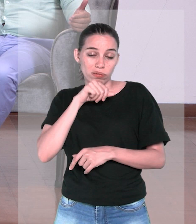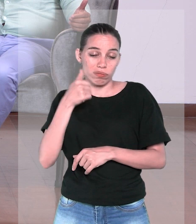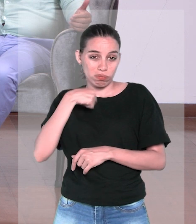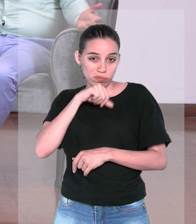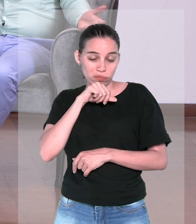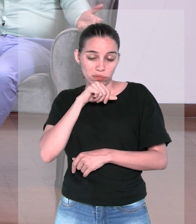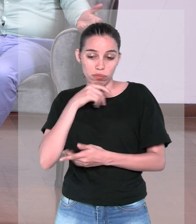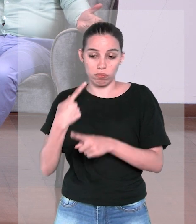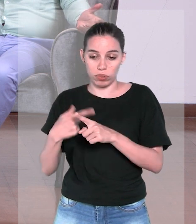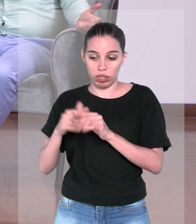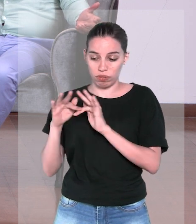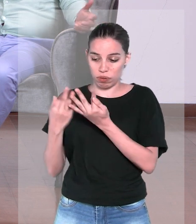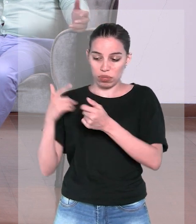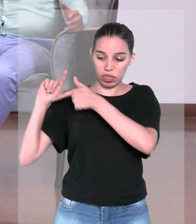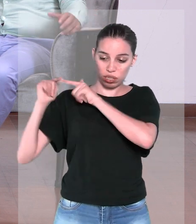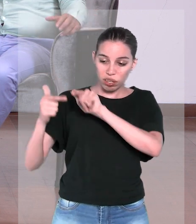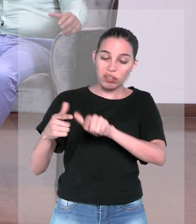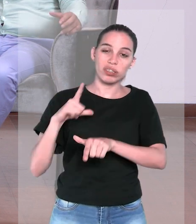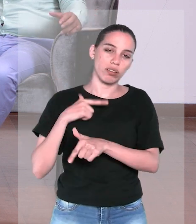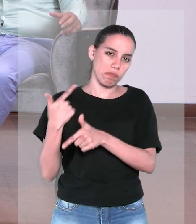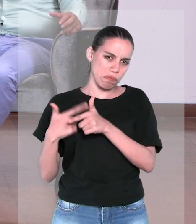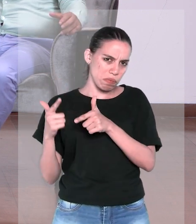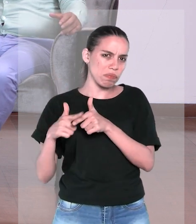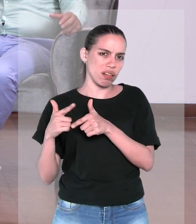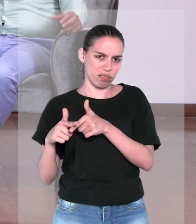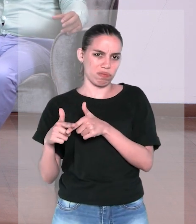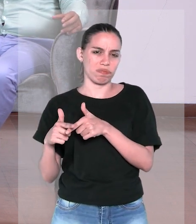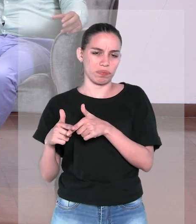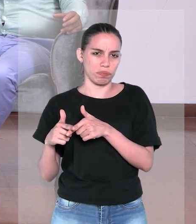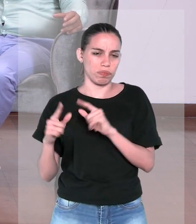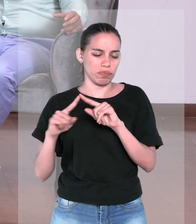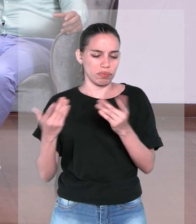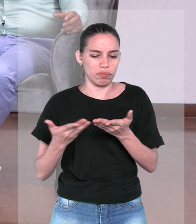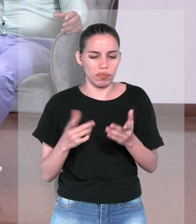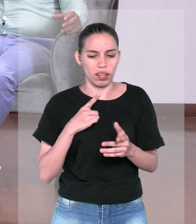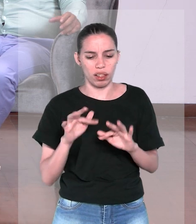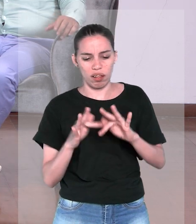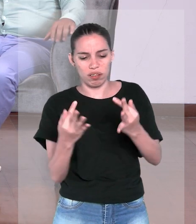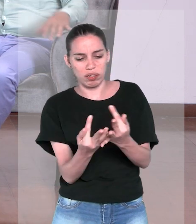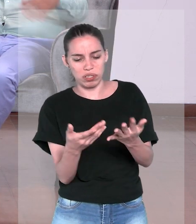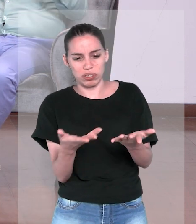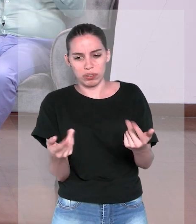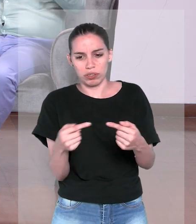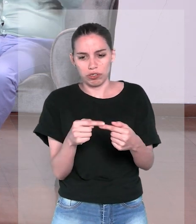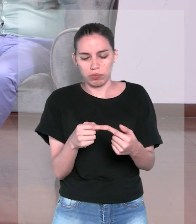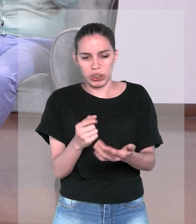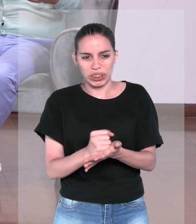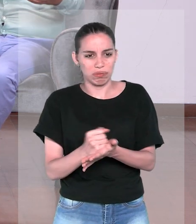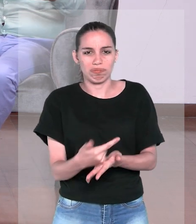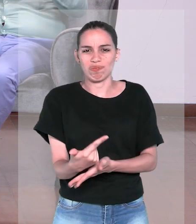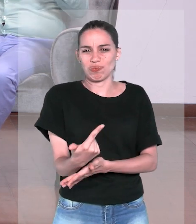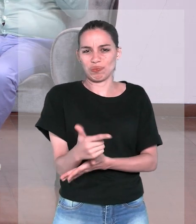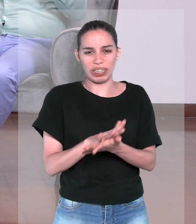que tem paternidade e maternidade, né? Então, eles ignoram completamente essa